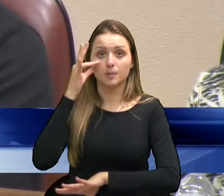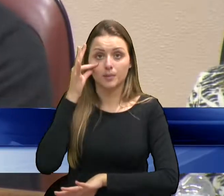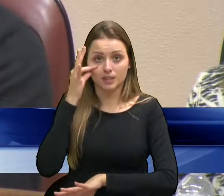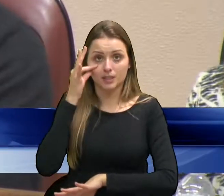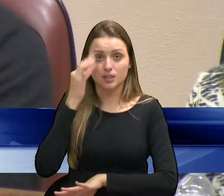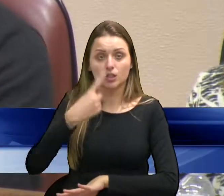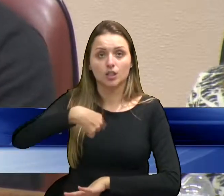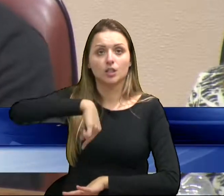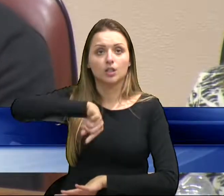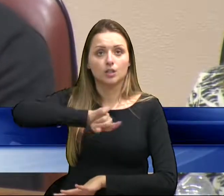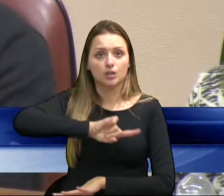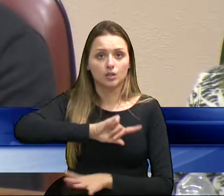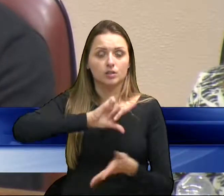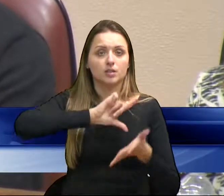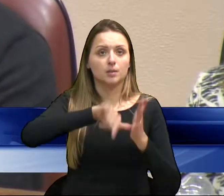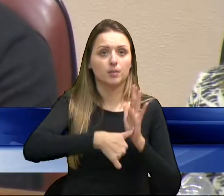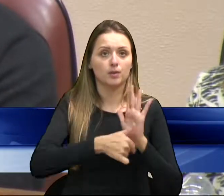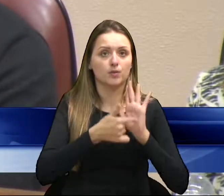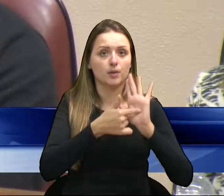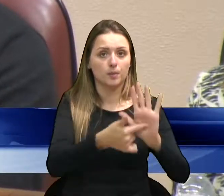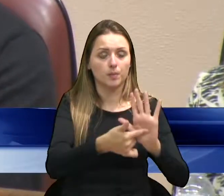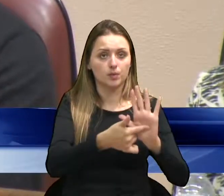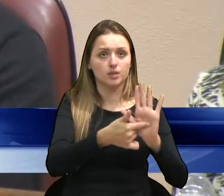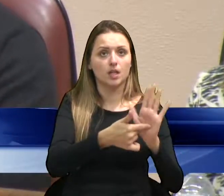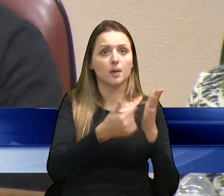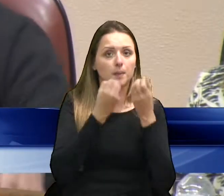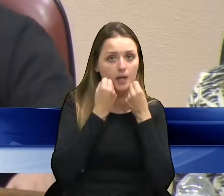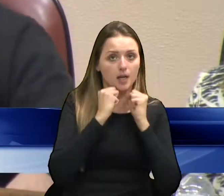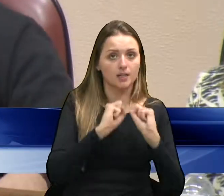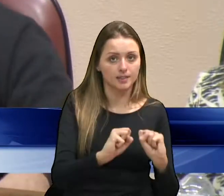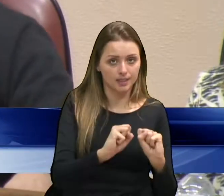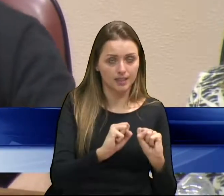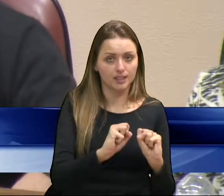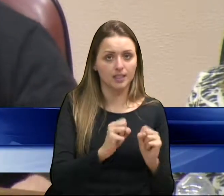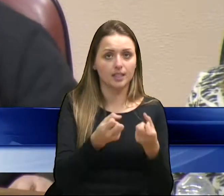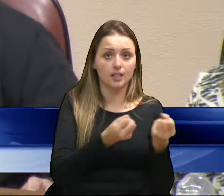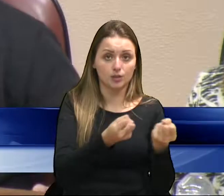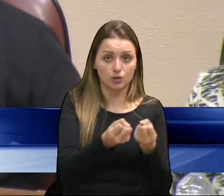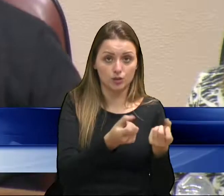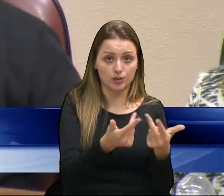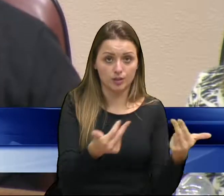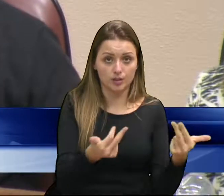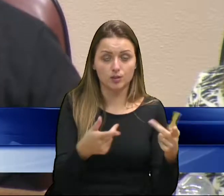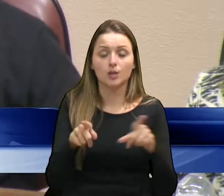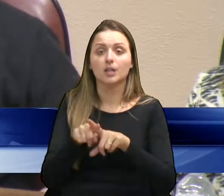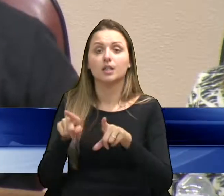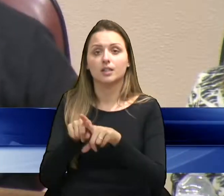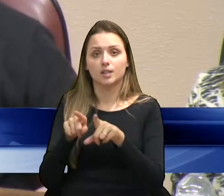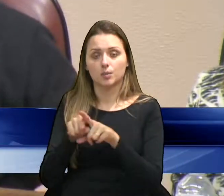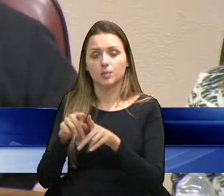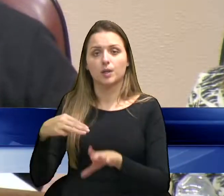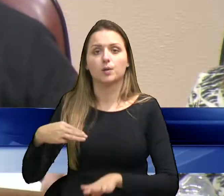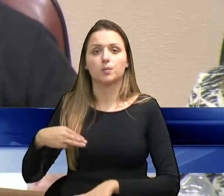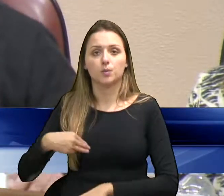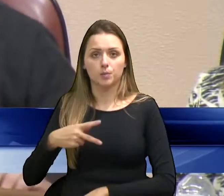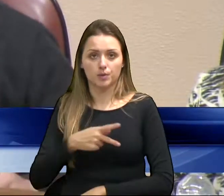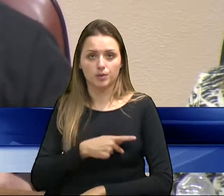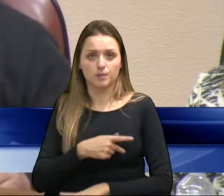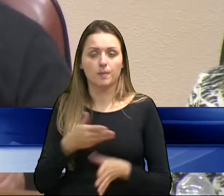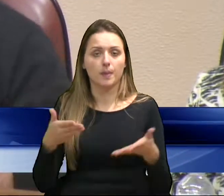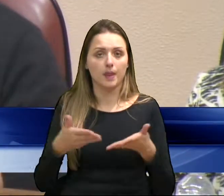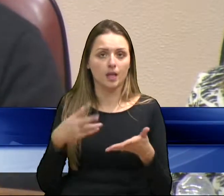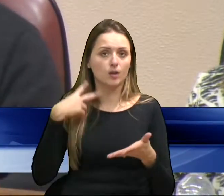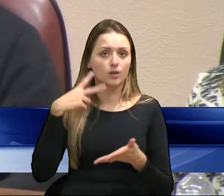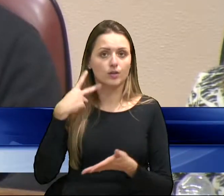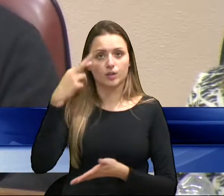vai passar depois para a Secretaria do Trânsito e também para o Ministério Público. Eu também passo de imediato agora para o vereador